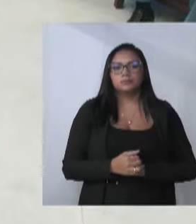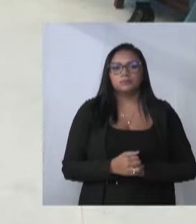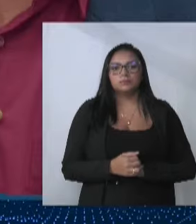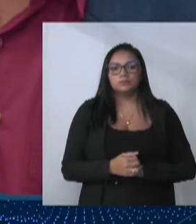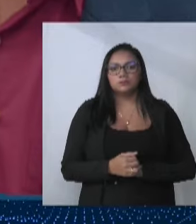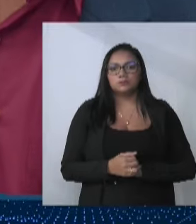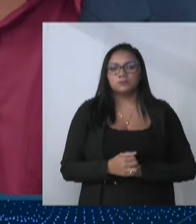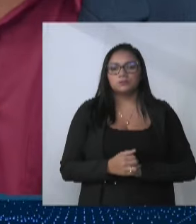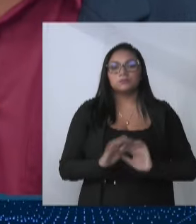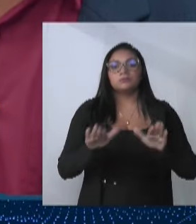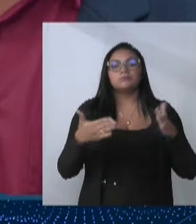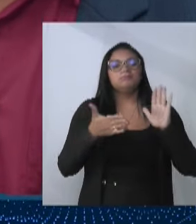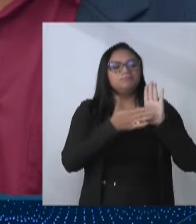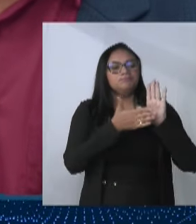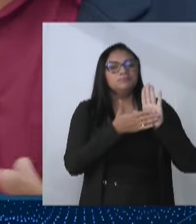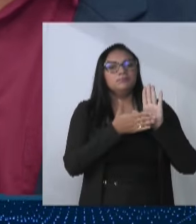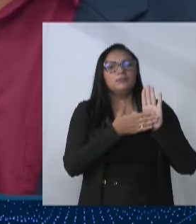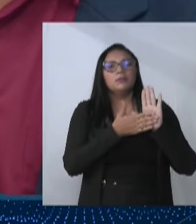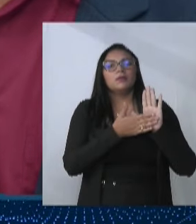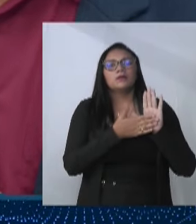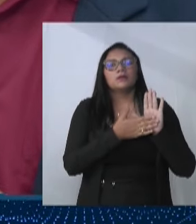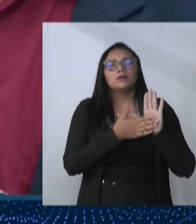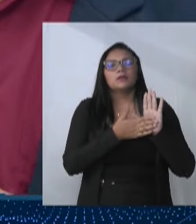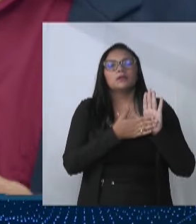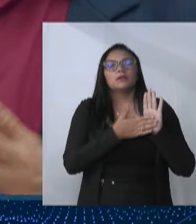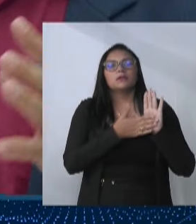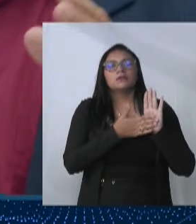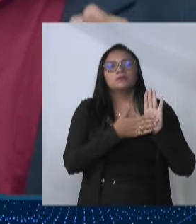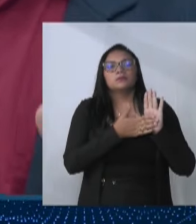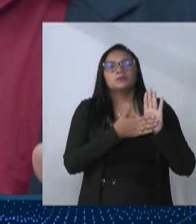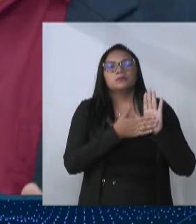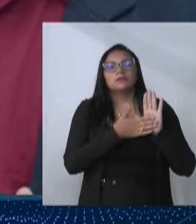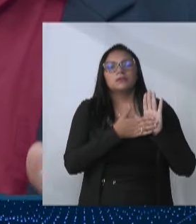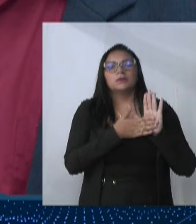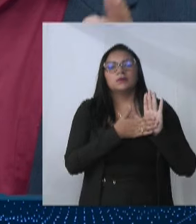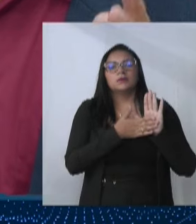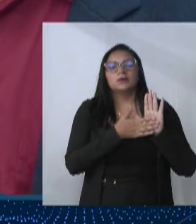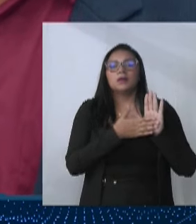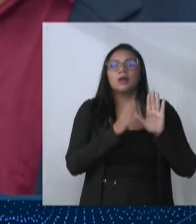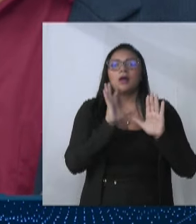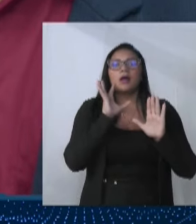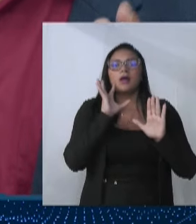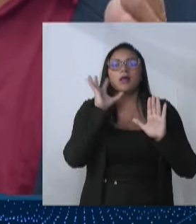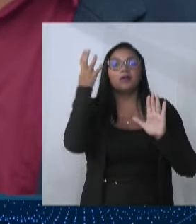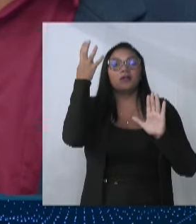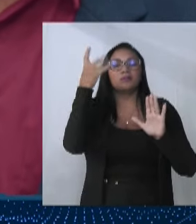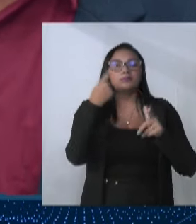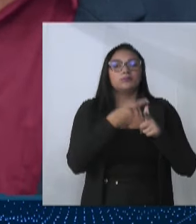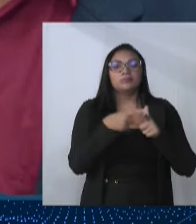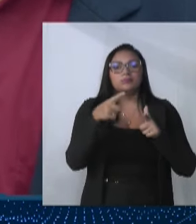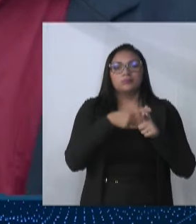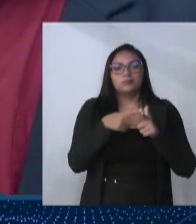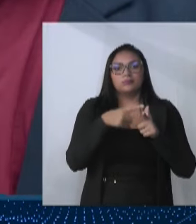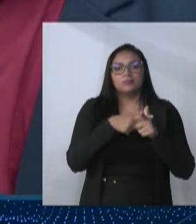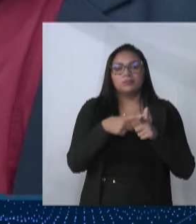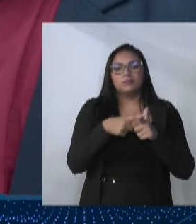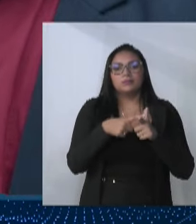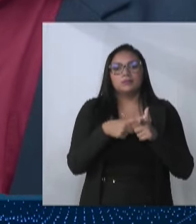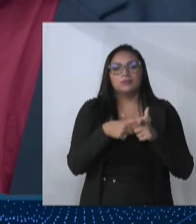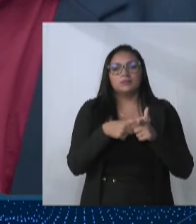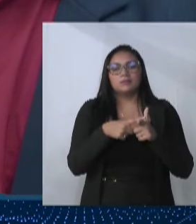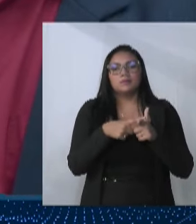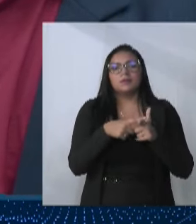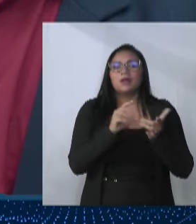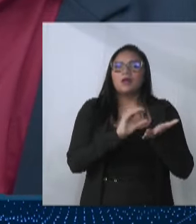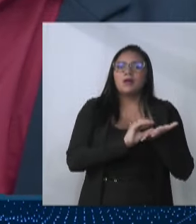é a proposta do candidato do Novo para resolver o problema de investimentos